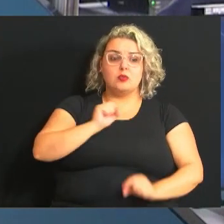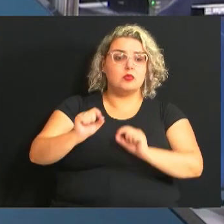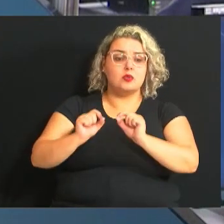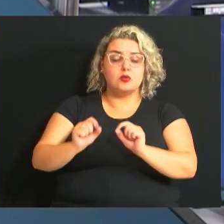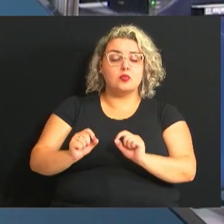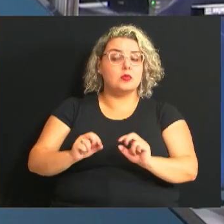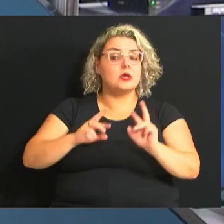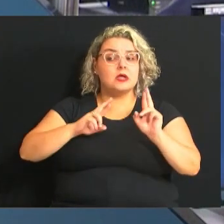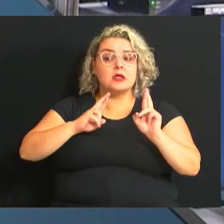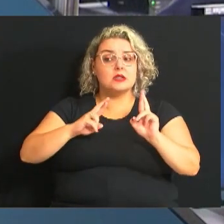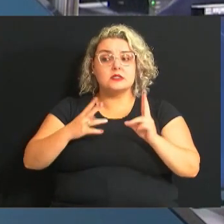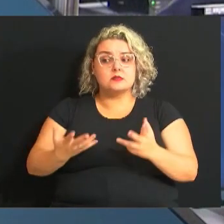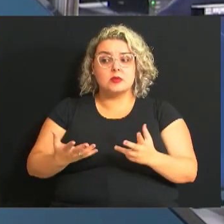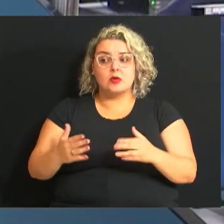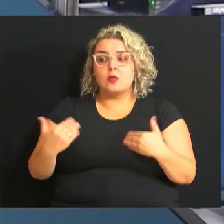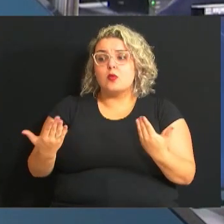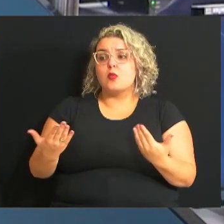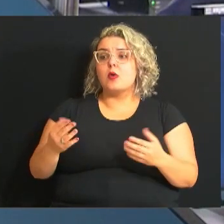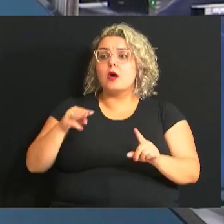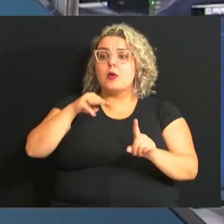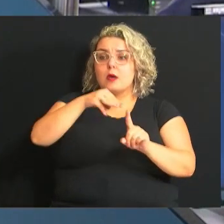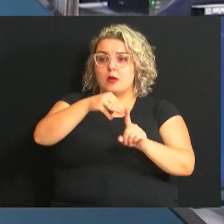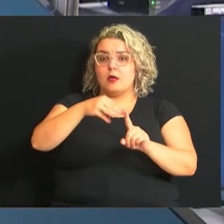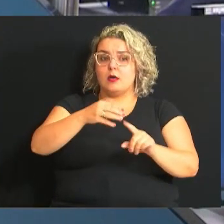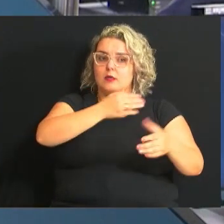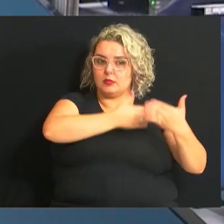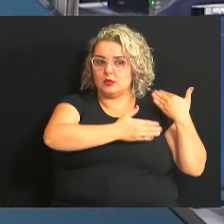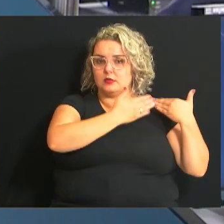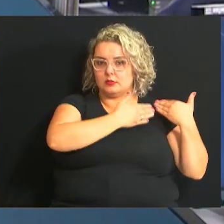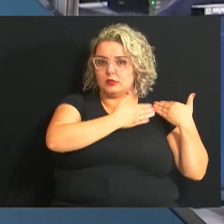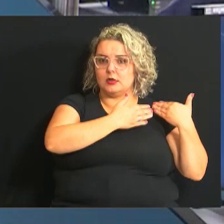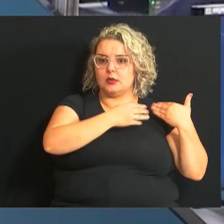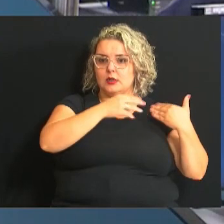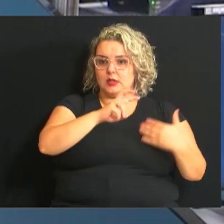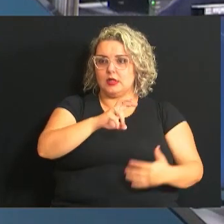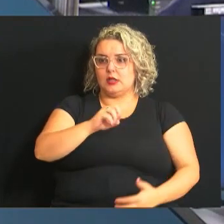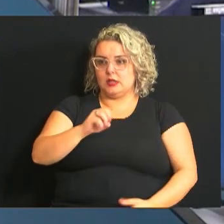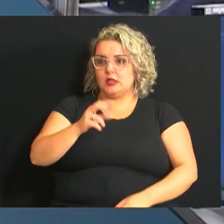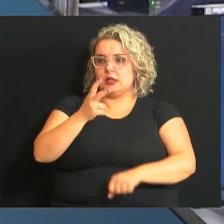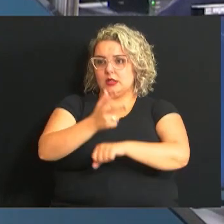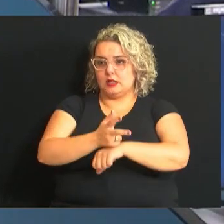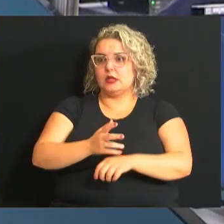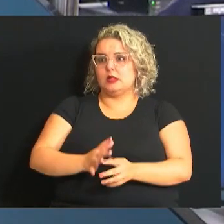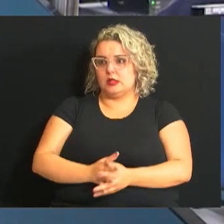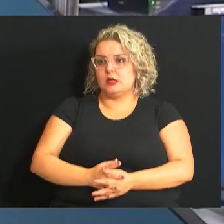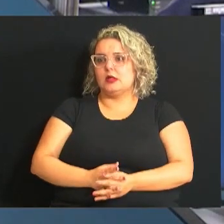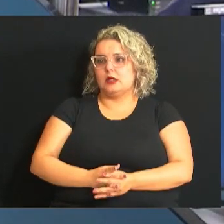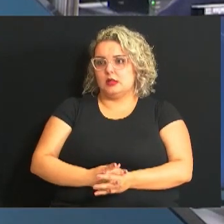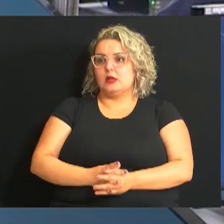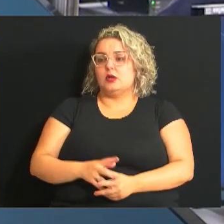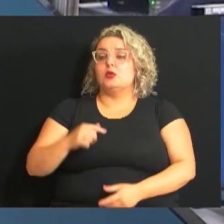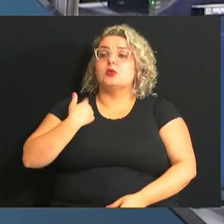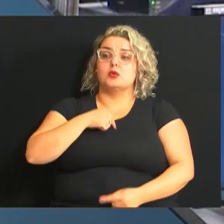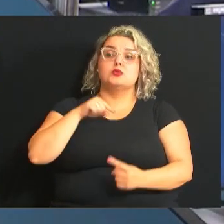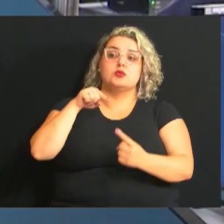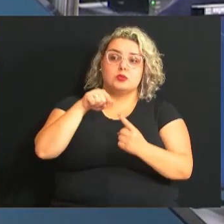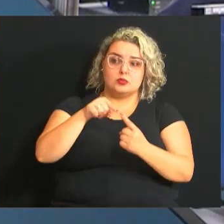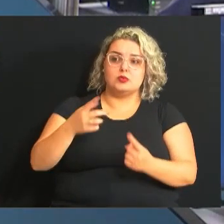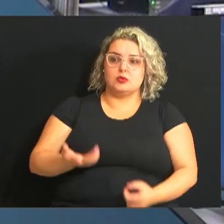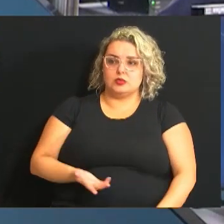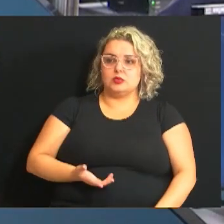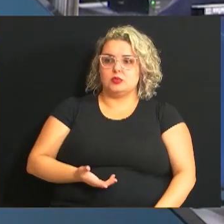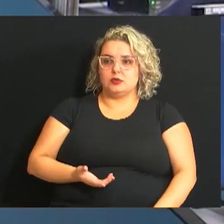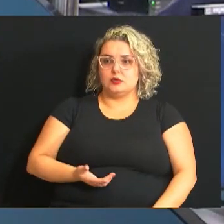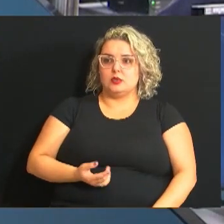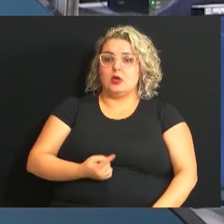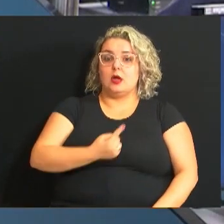Qual a meta? A meta, o ano passado era 500, né? 500 câmeras. Nosso objetivo nesse ano é atingir umas